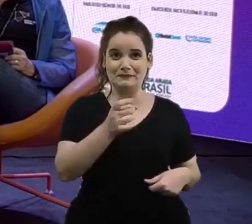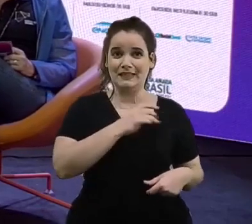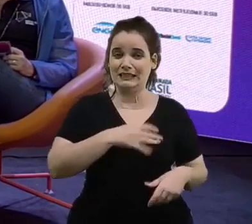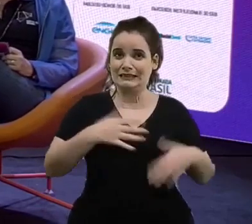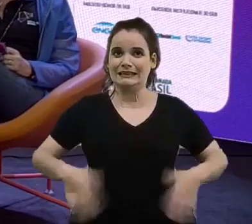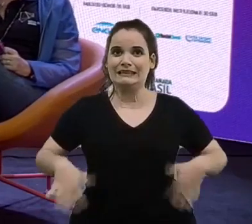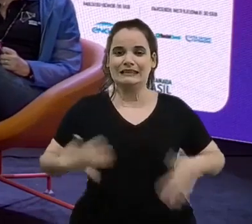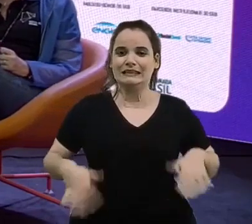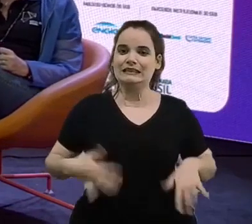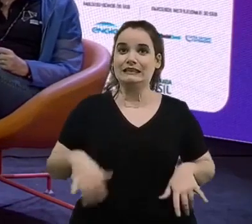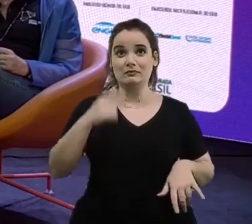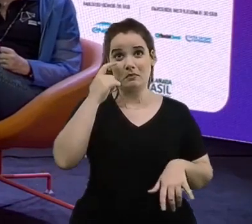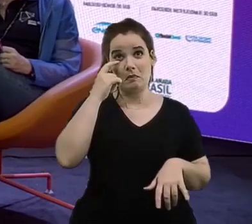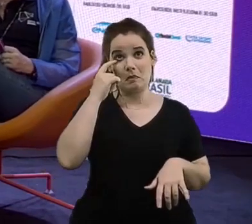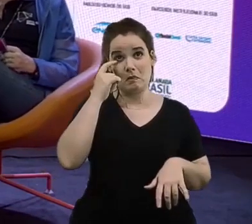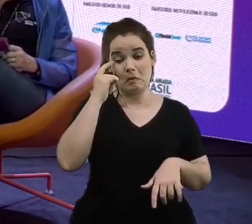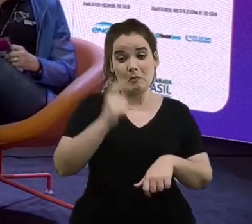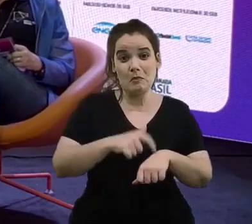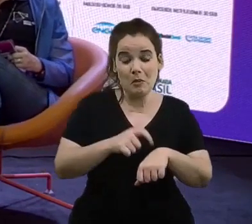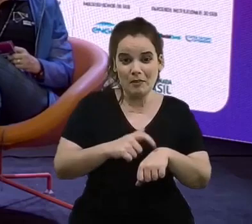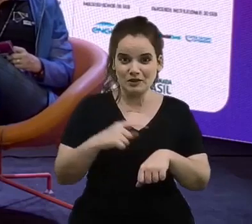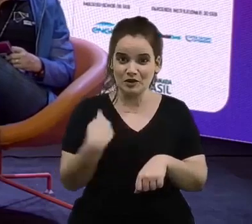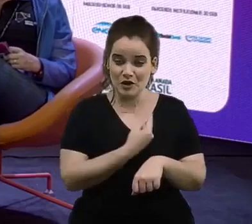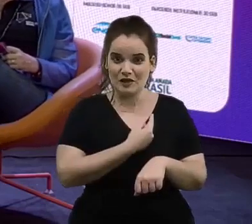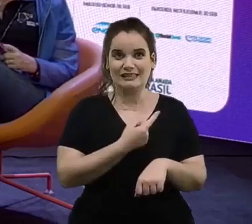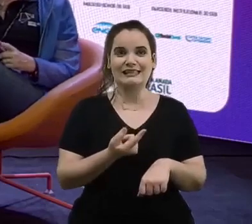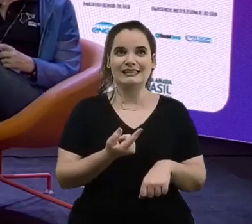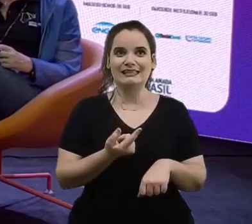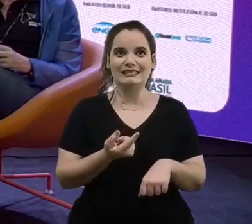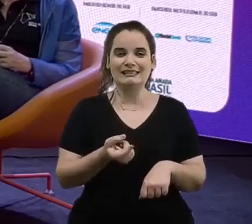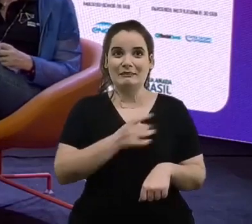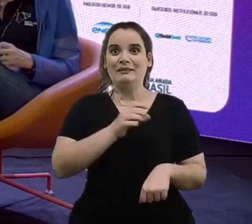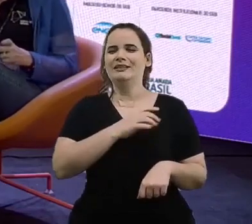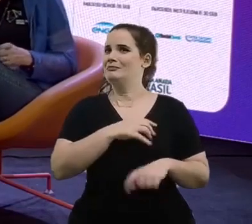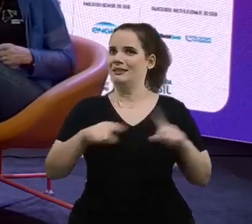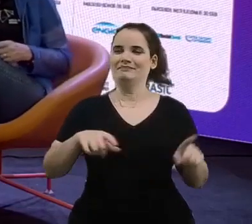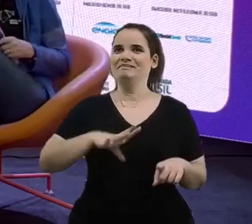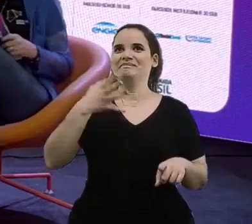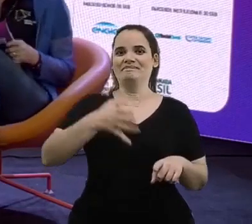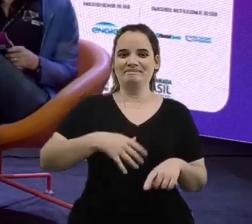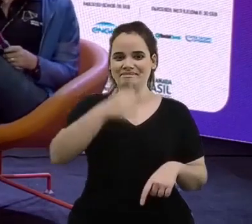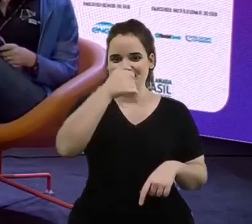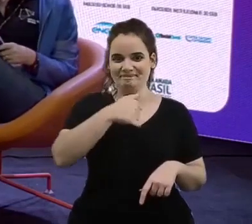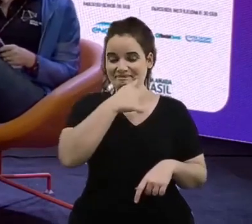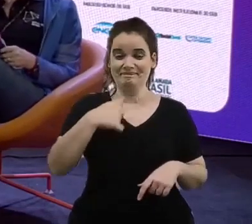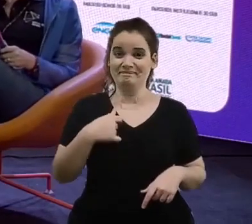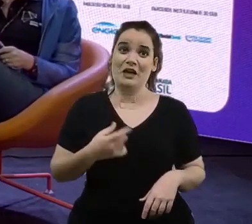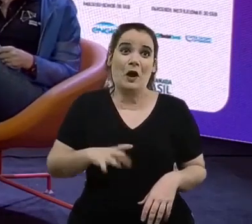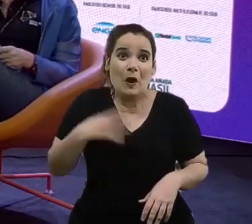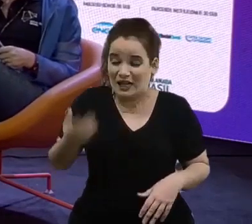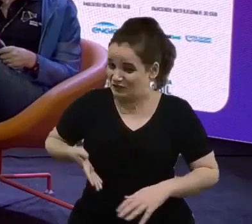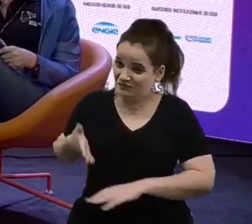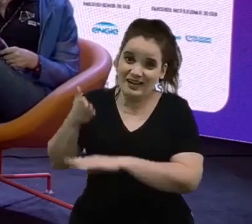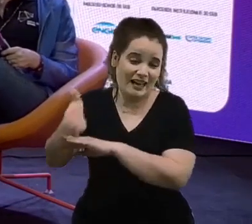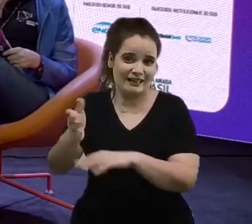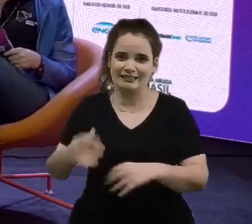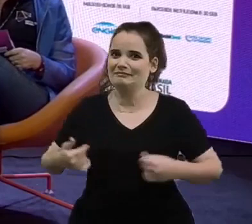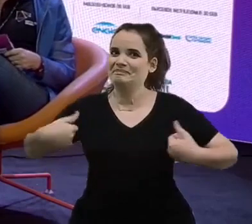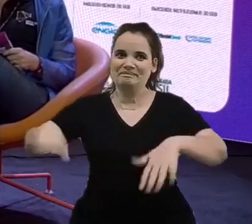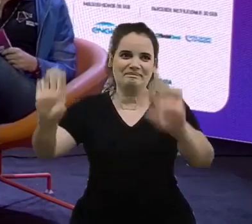E é isso, obrigada. Foi incrível essa jornada junto com a SGB e agora a gente quer botar o